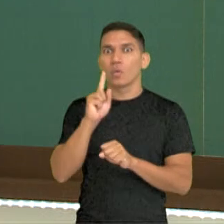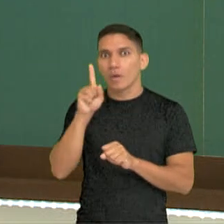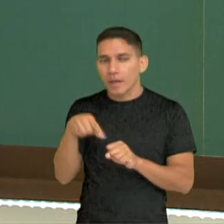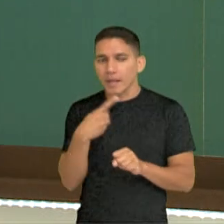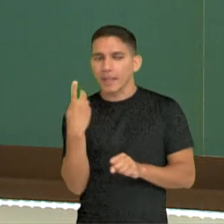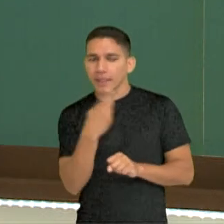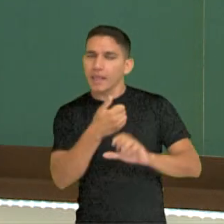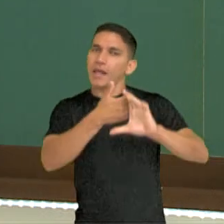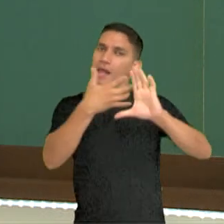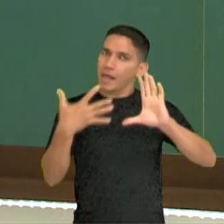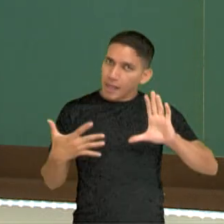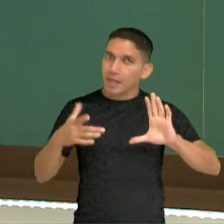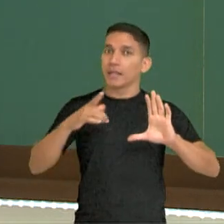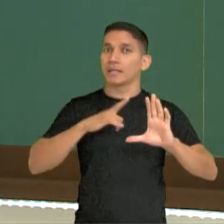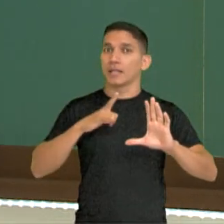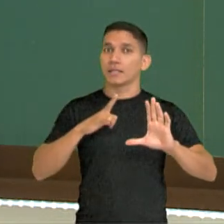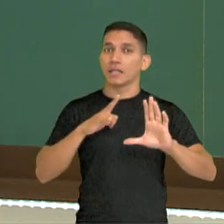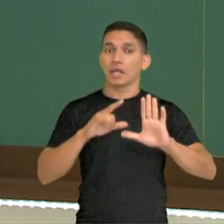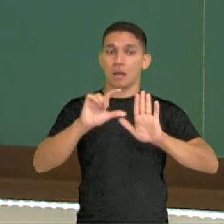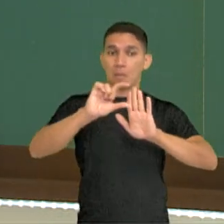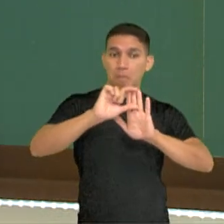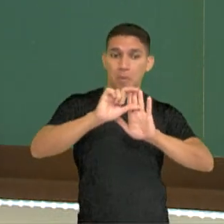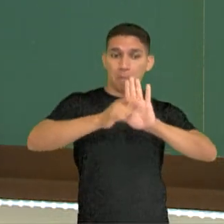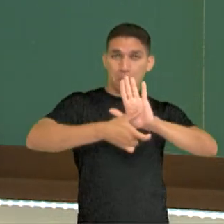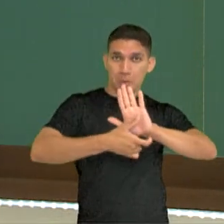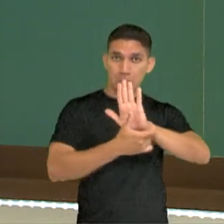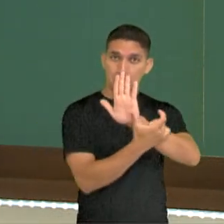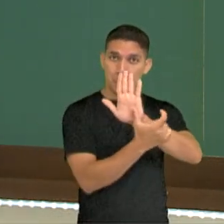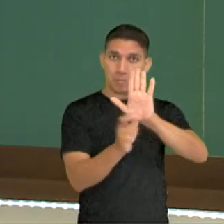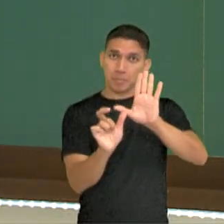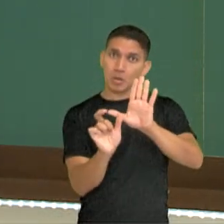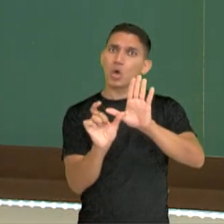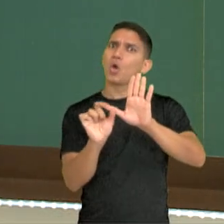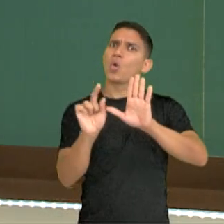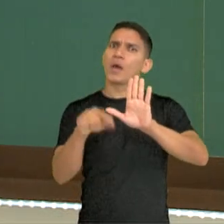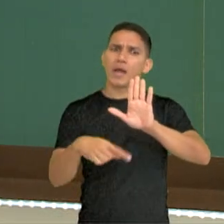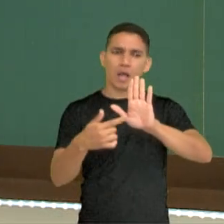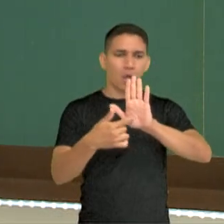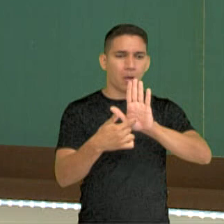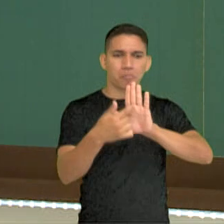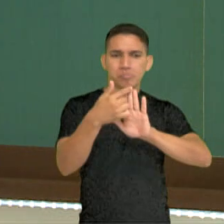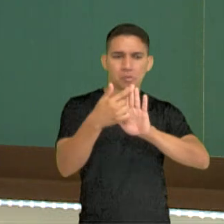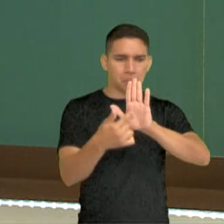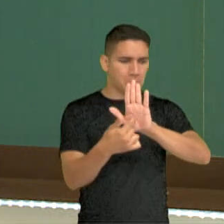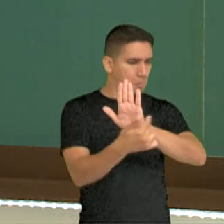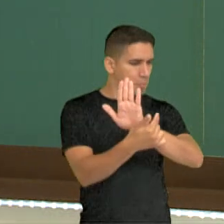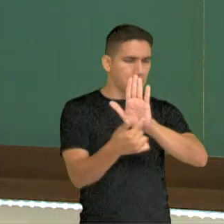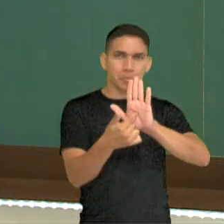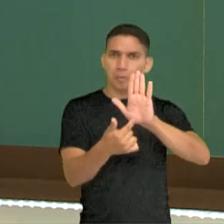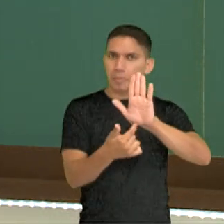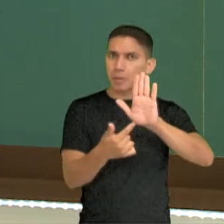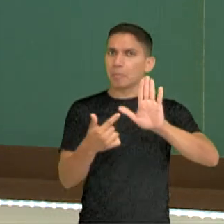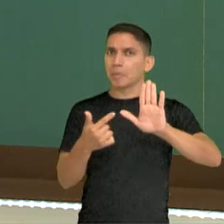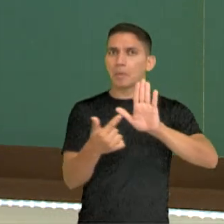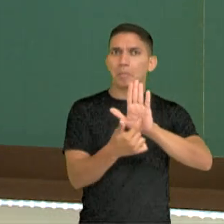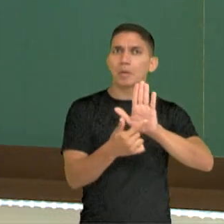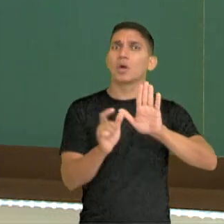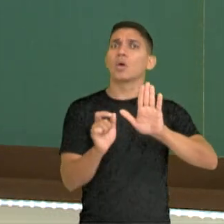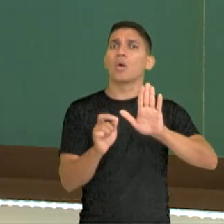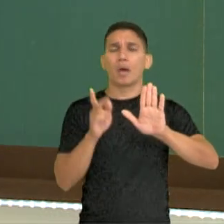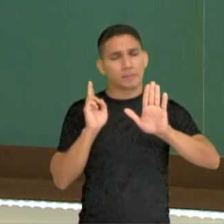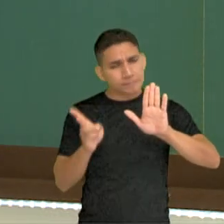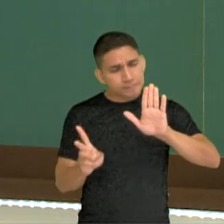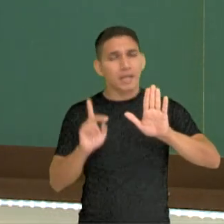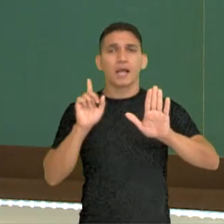como característica o raio unitário, ou seja, a distância de qualquer ponto da circunferência até o